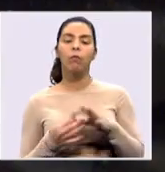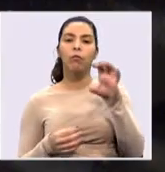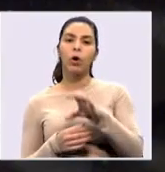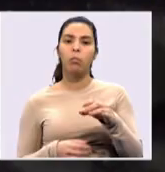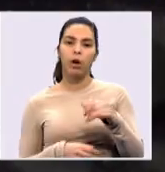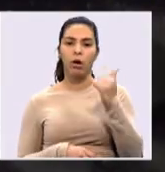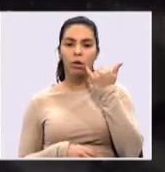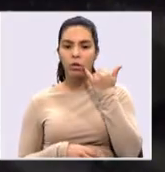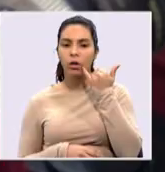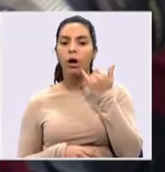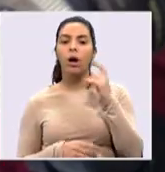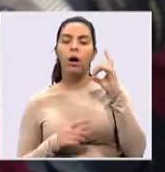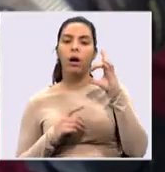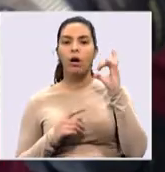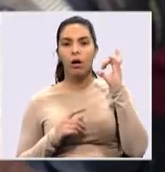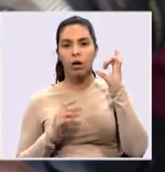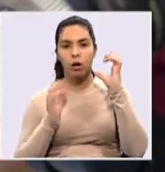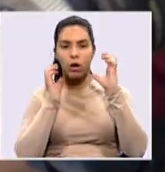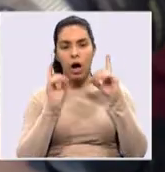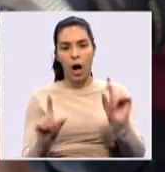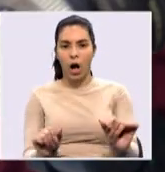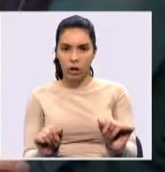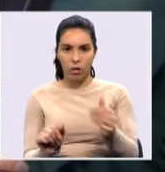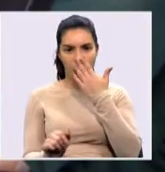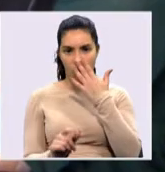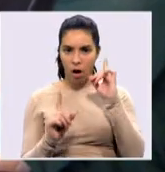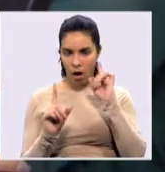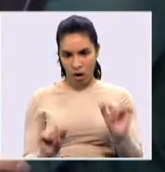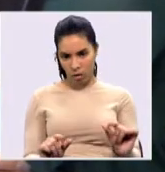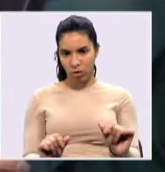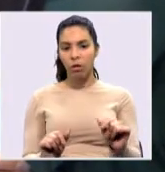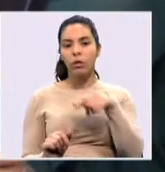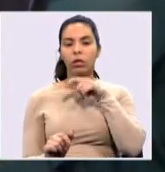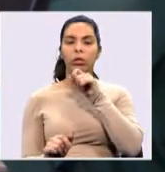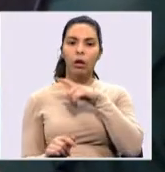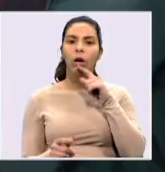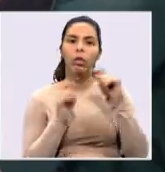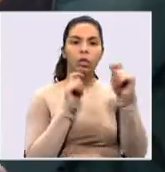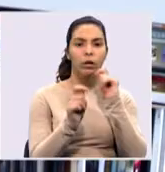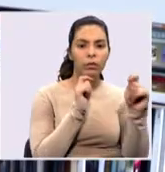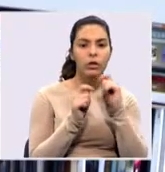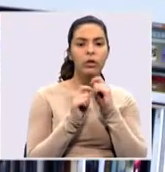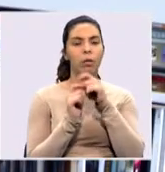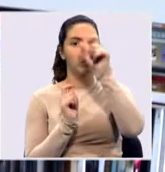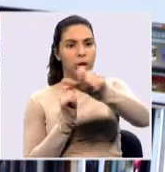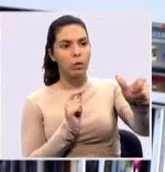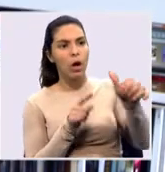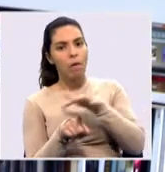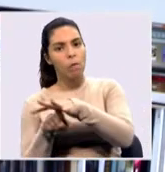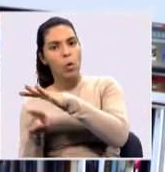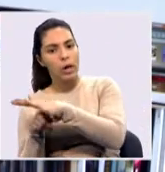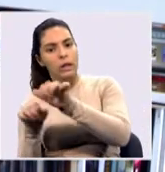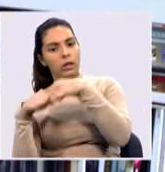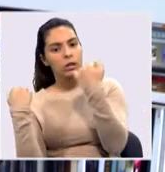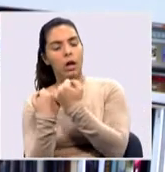Tenho também um podcast sobre Instagram, redes sociais. É um podcast com outra amiga em que fazemos entrevistas a